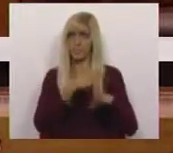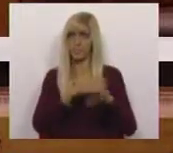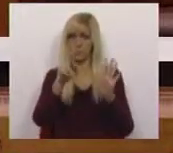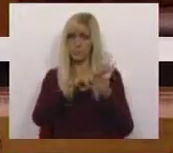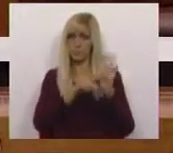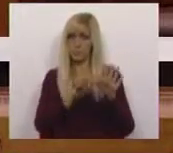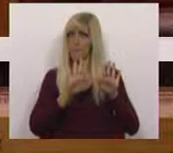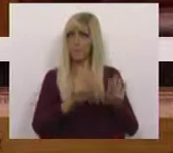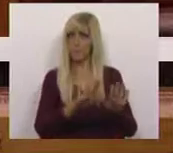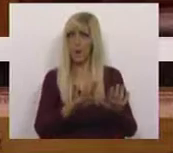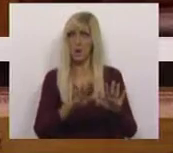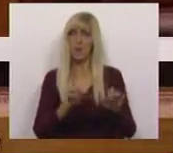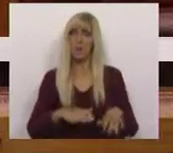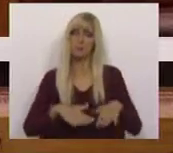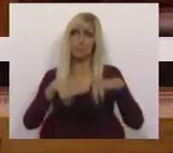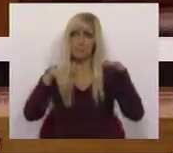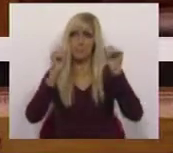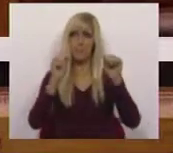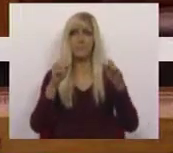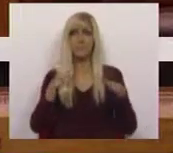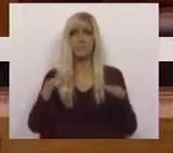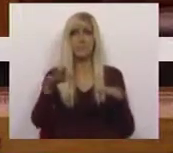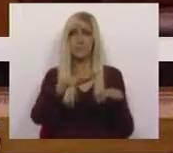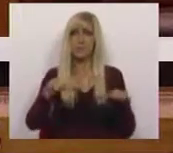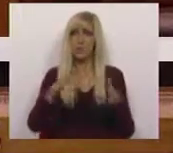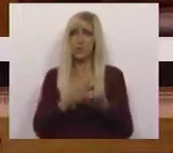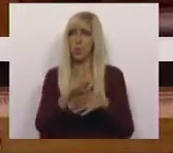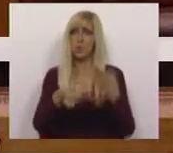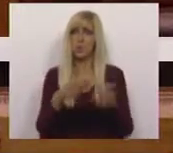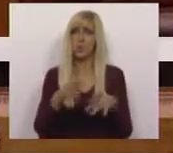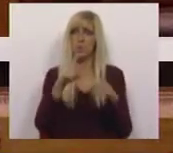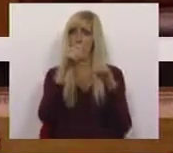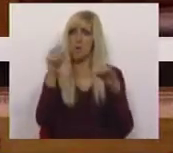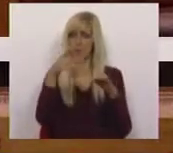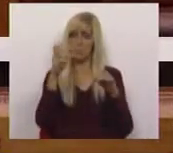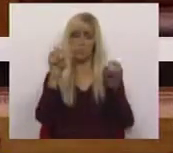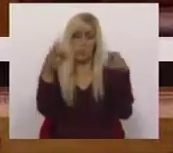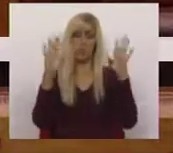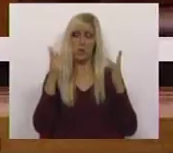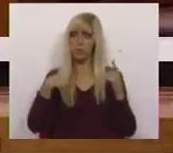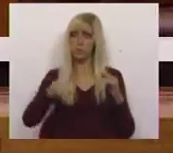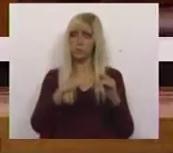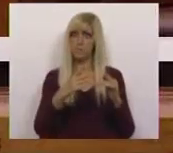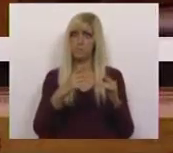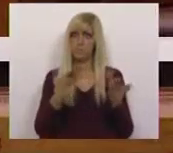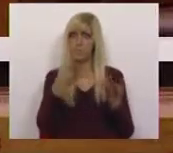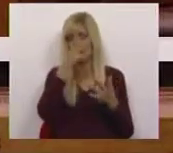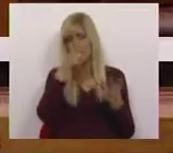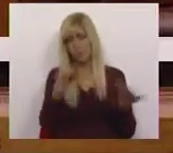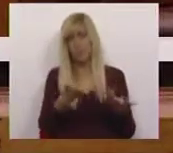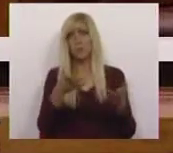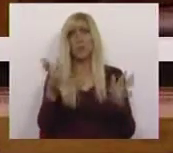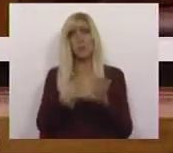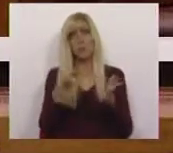estancarão o crescimento da área e das imensas manchas contínuas de eucalipto na nossa floresta. Só lamentamos que não tenha